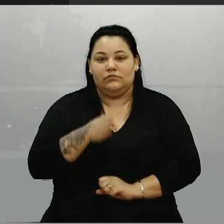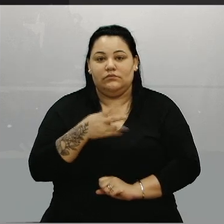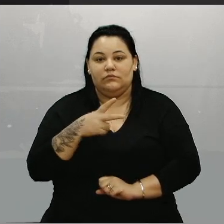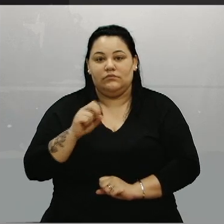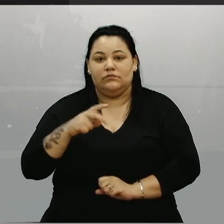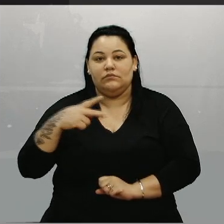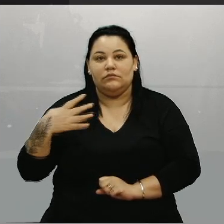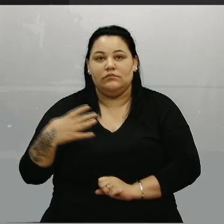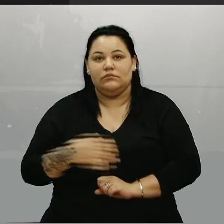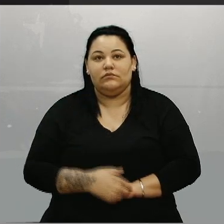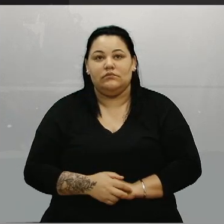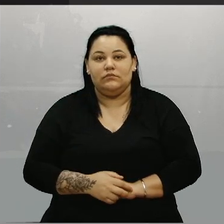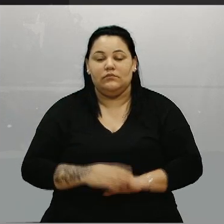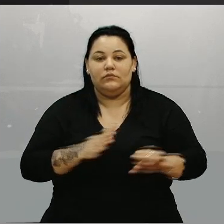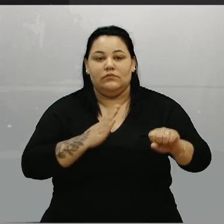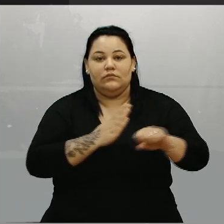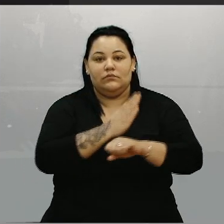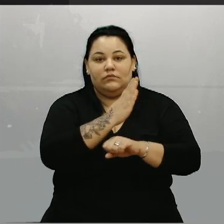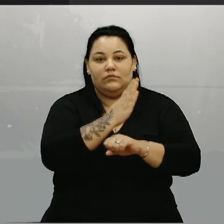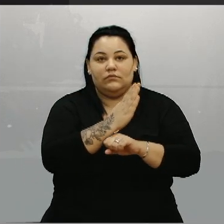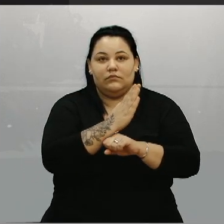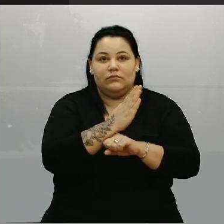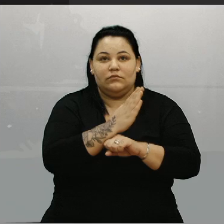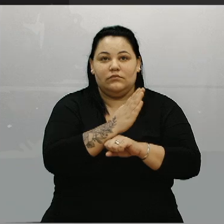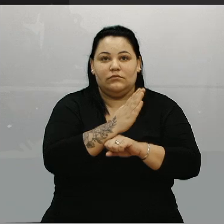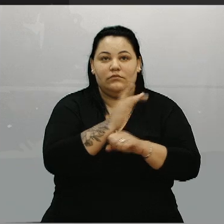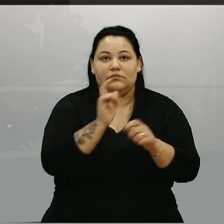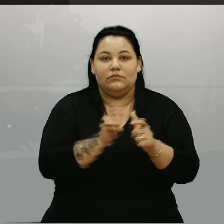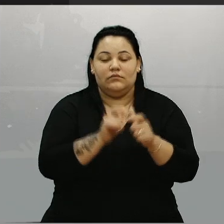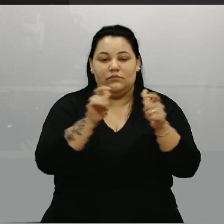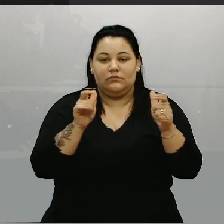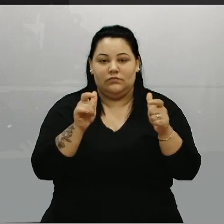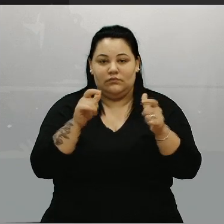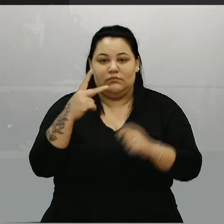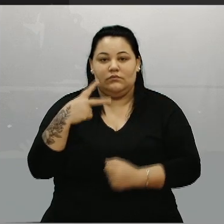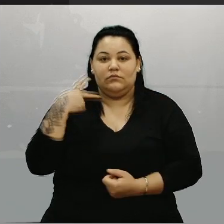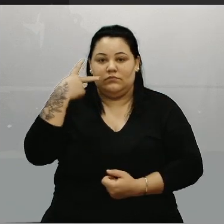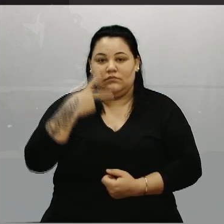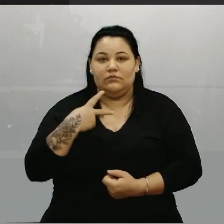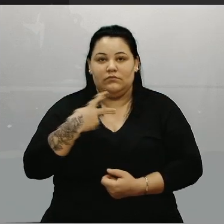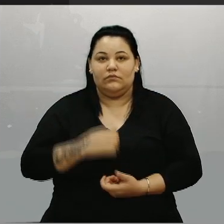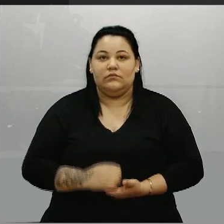154/2024 foi aprovado por unanimidade